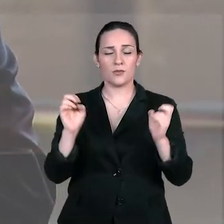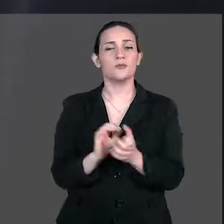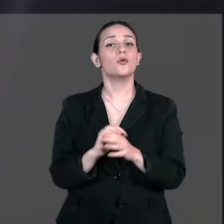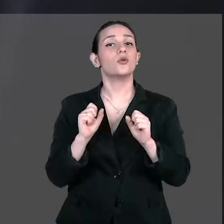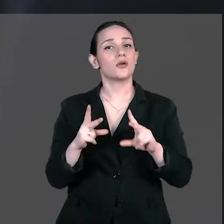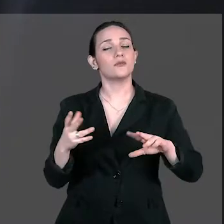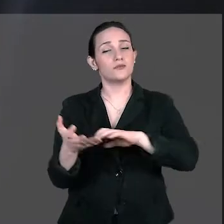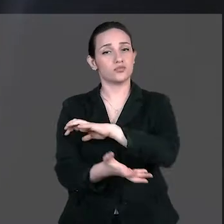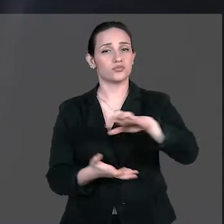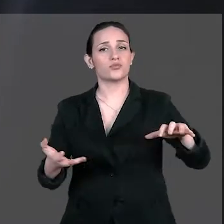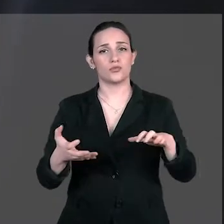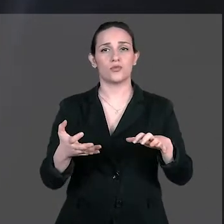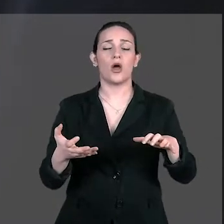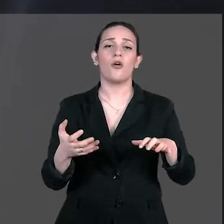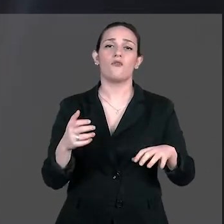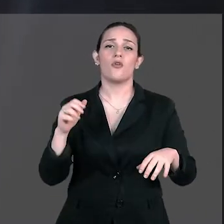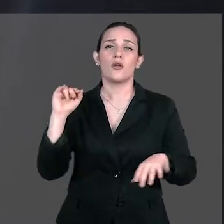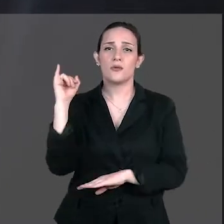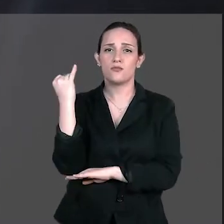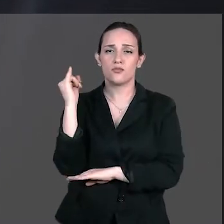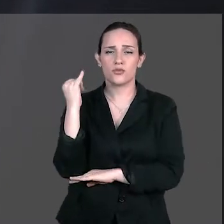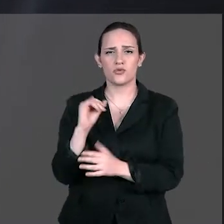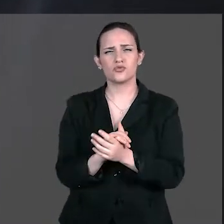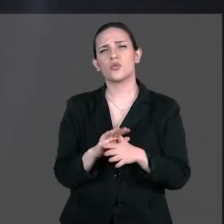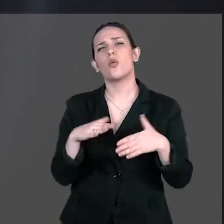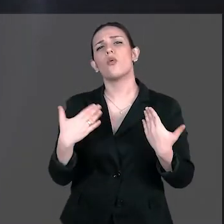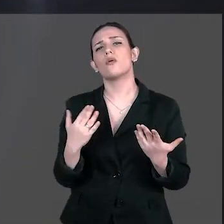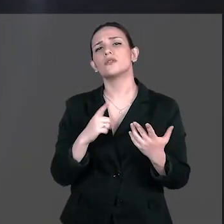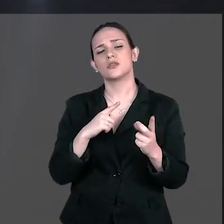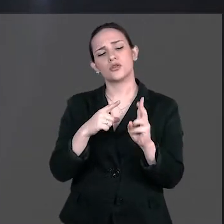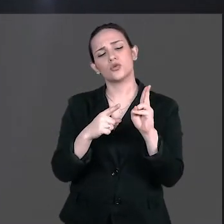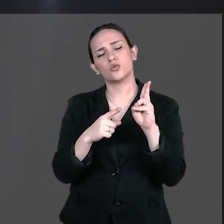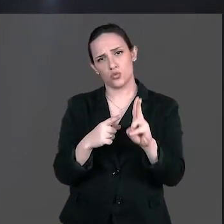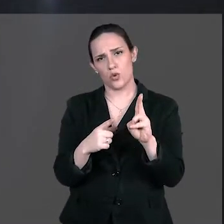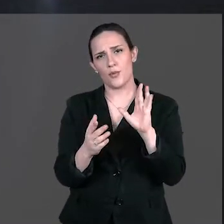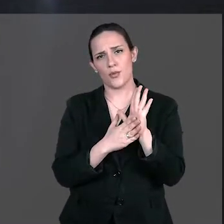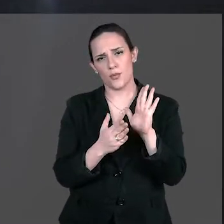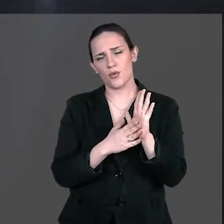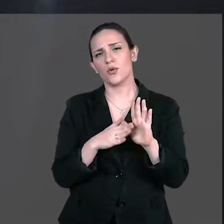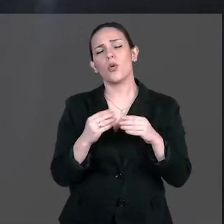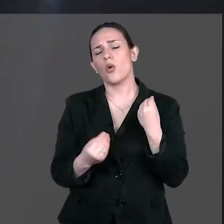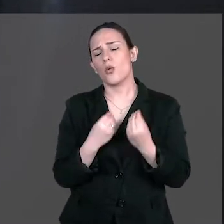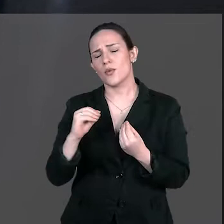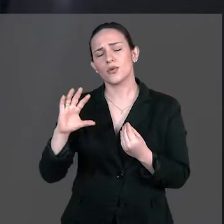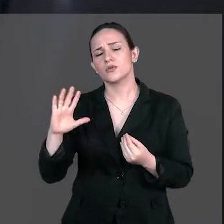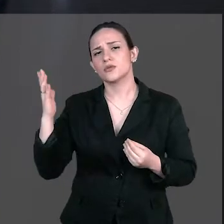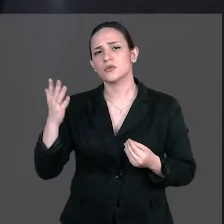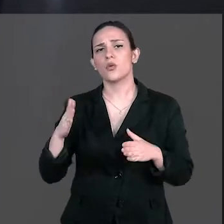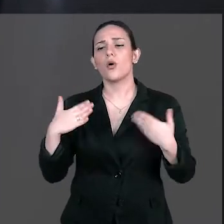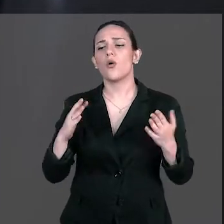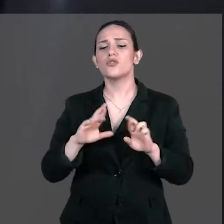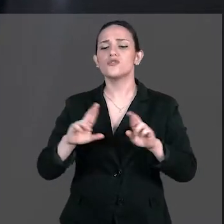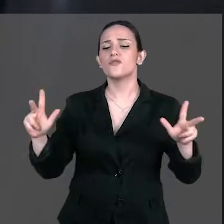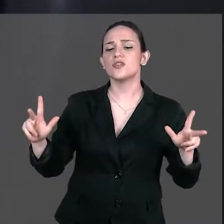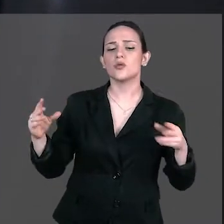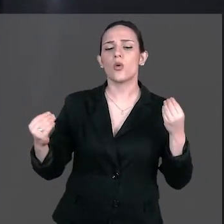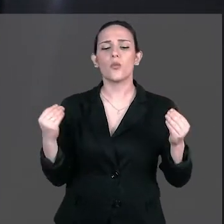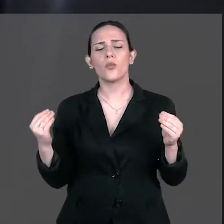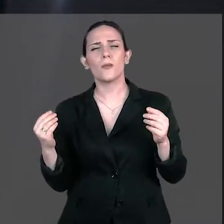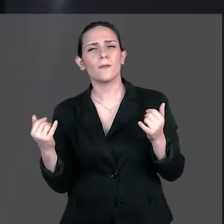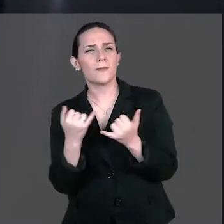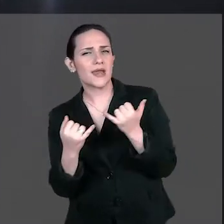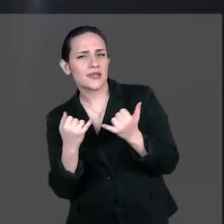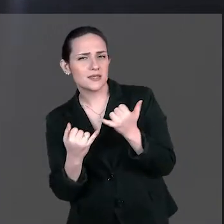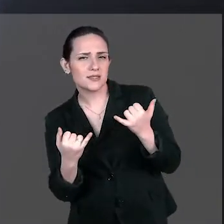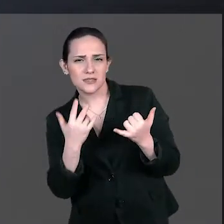sobre a reforma da tributária, a gente já começa com um problema, porque são duas as propostas, né? Em que estágio cada uma delas se encontram, no que elas se diferem e no que